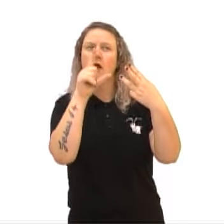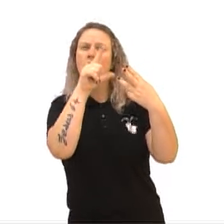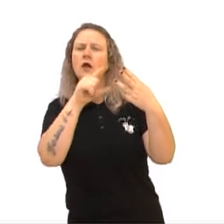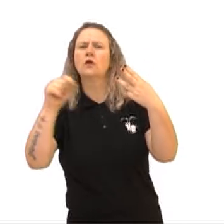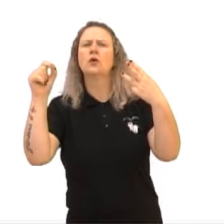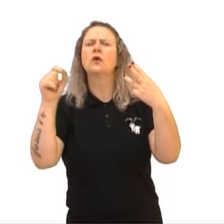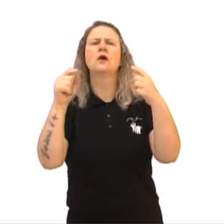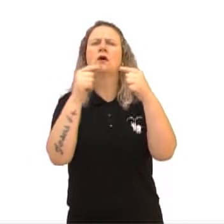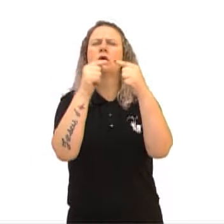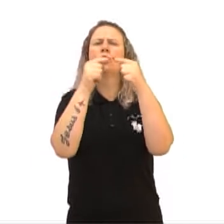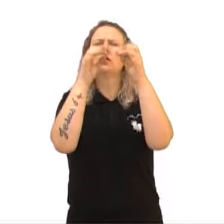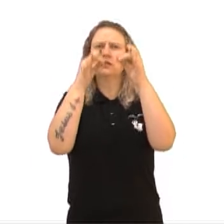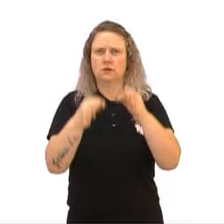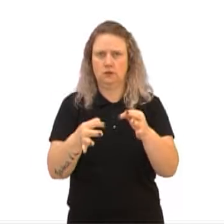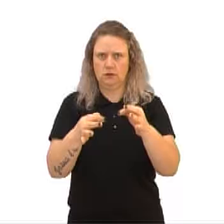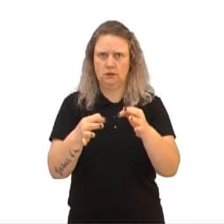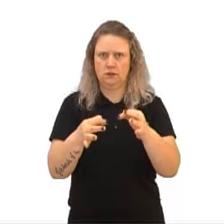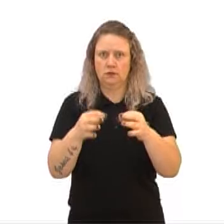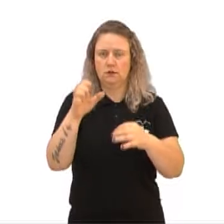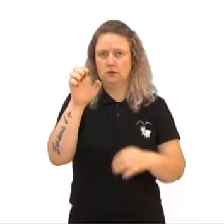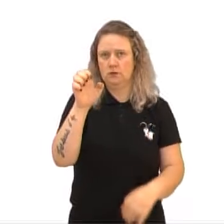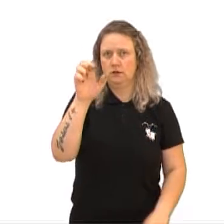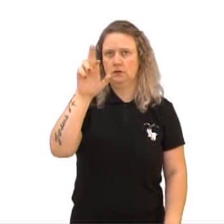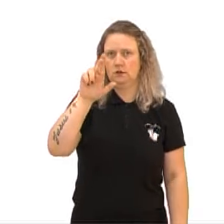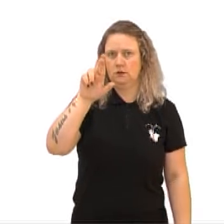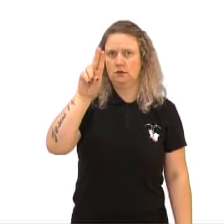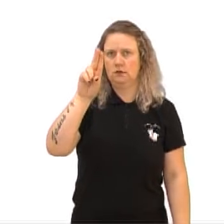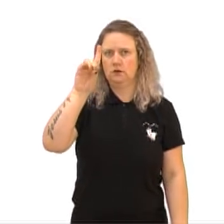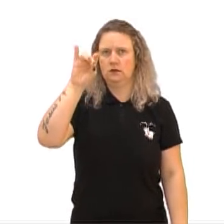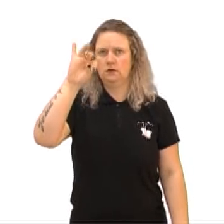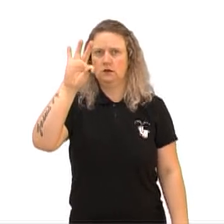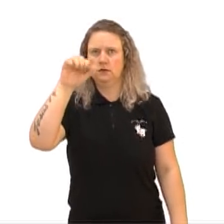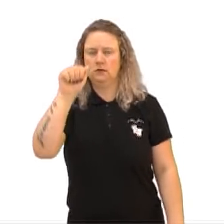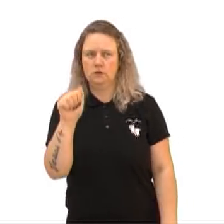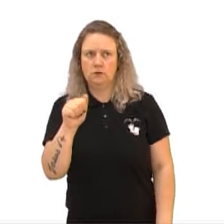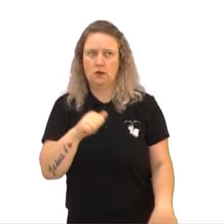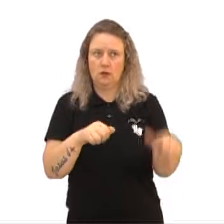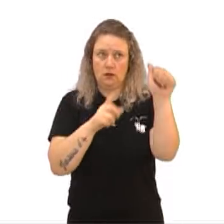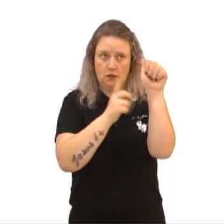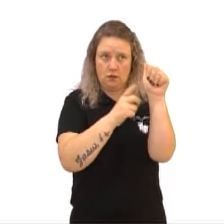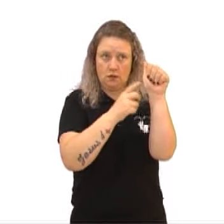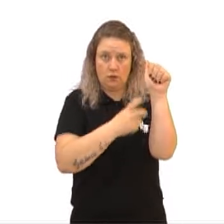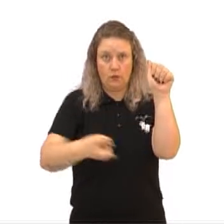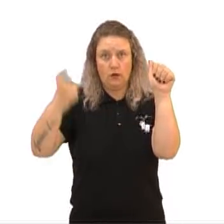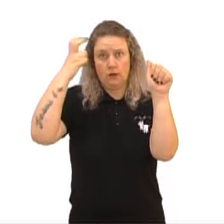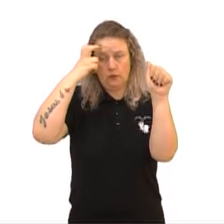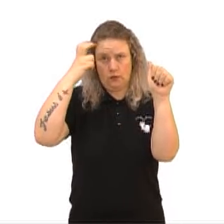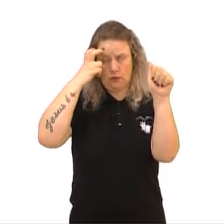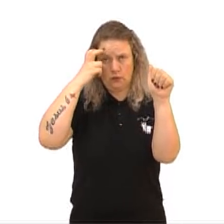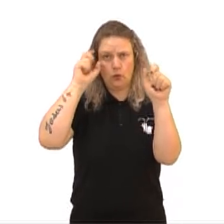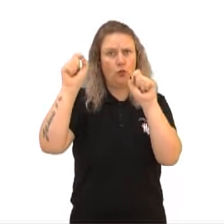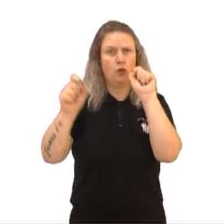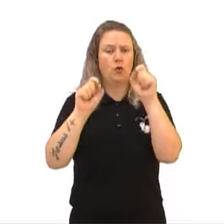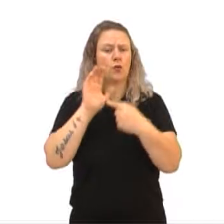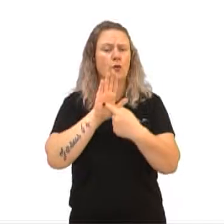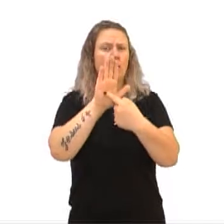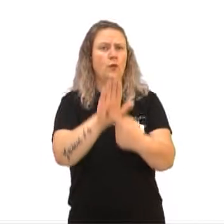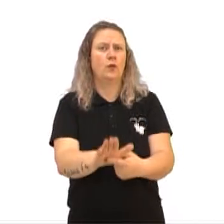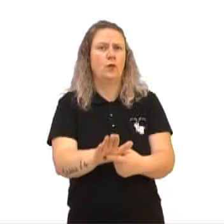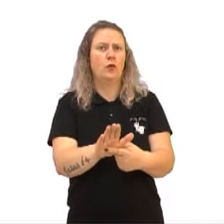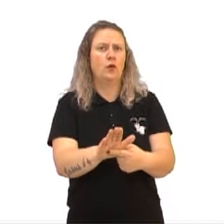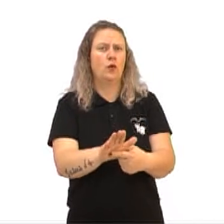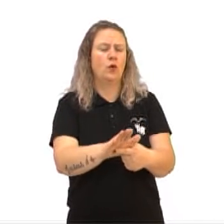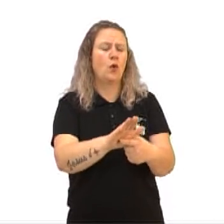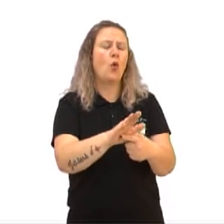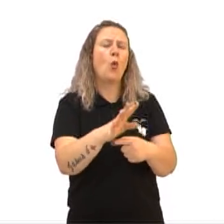a cultura erudita. Então, alternativa A cultura erudita geralmente se refere ao